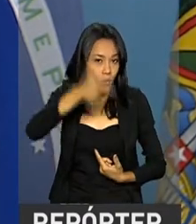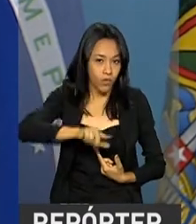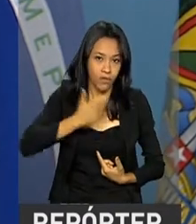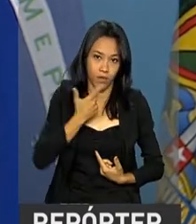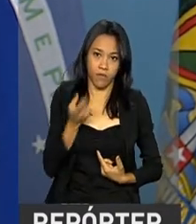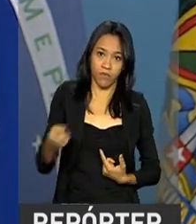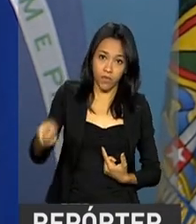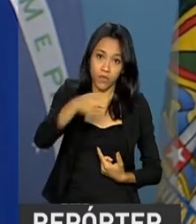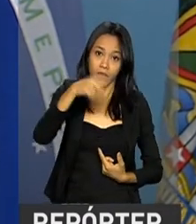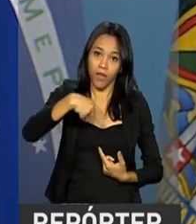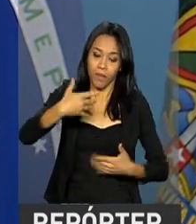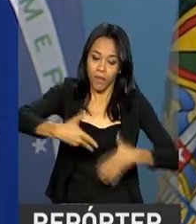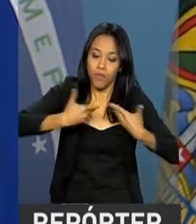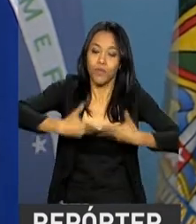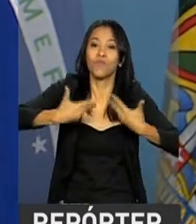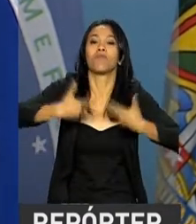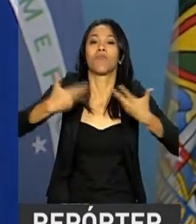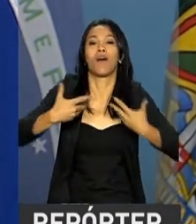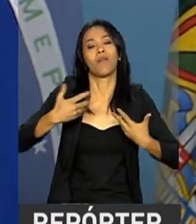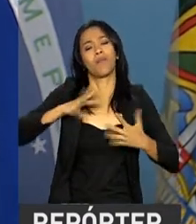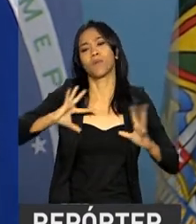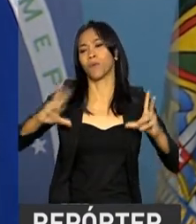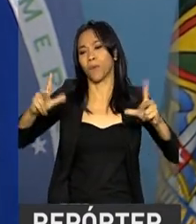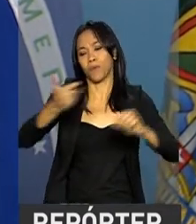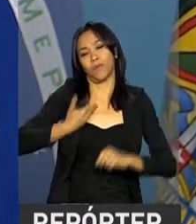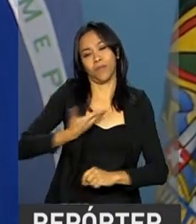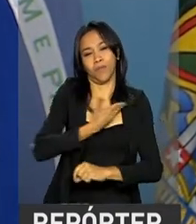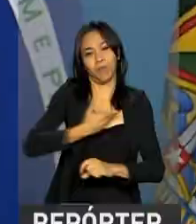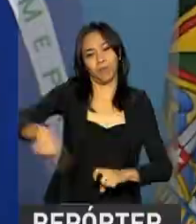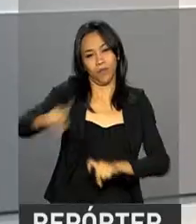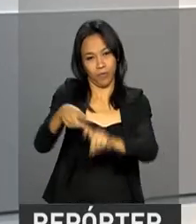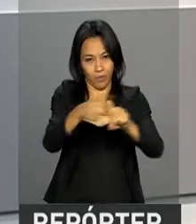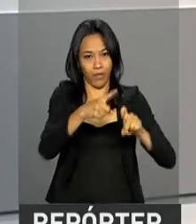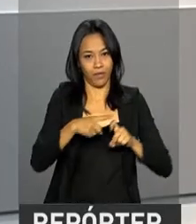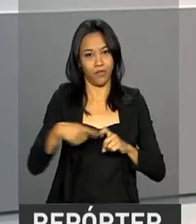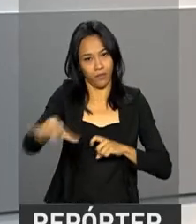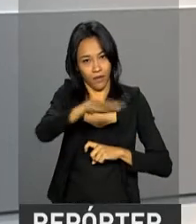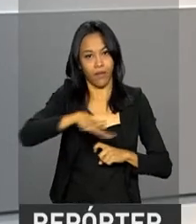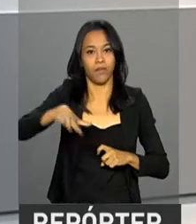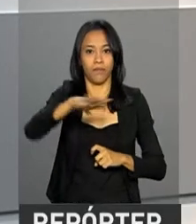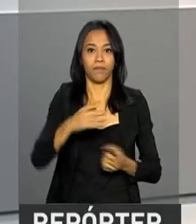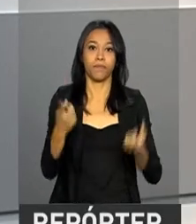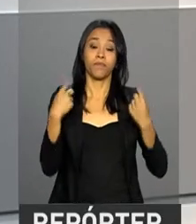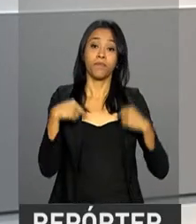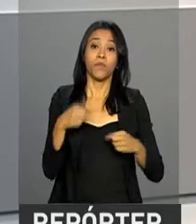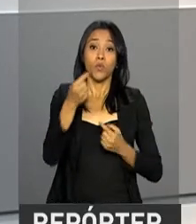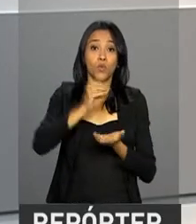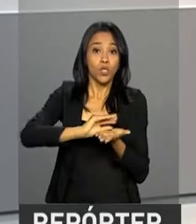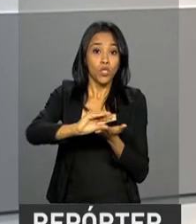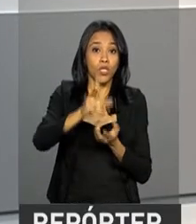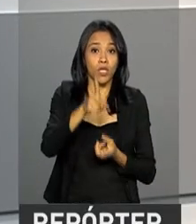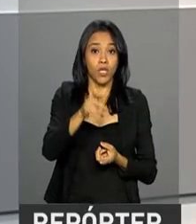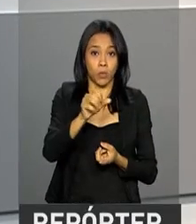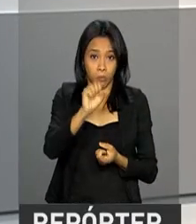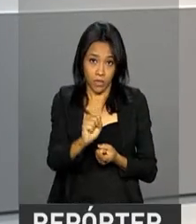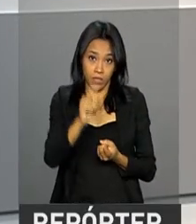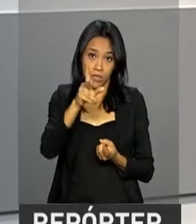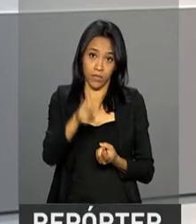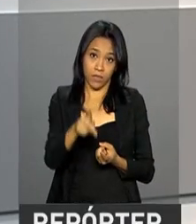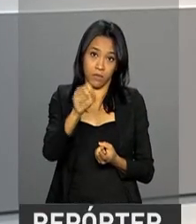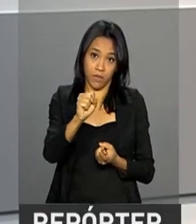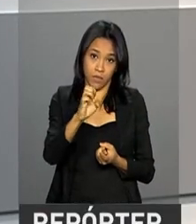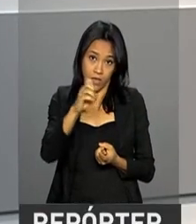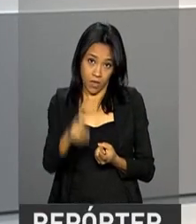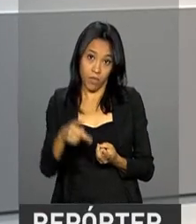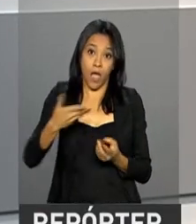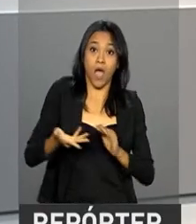de incentivo para todos os colegas da profissão os recursos do pis pasep para idosos acima de 70